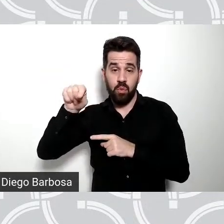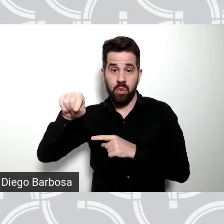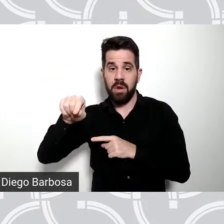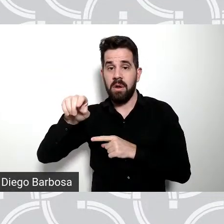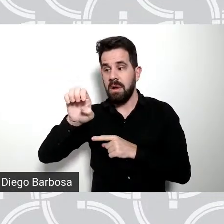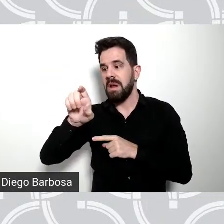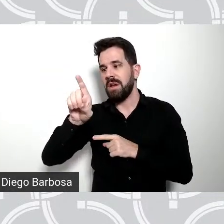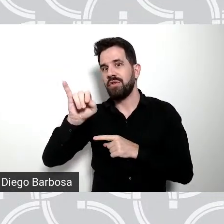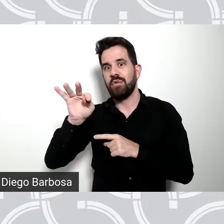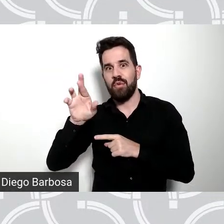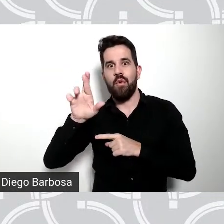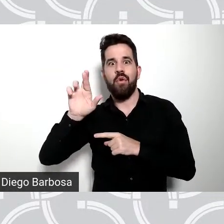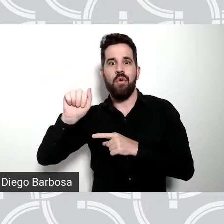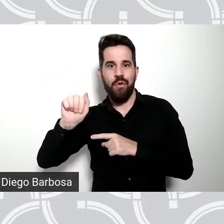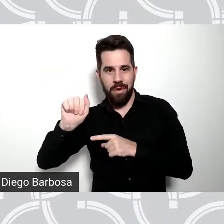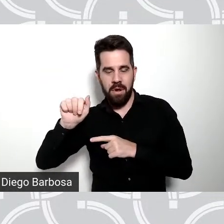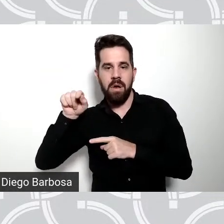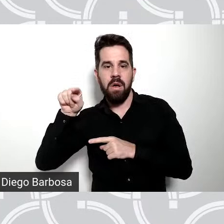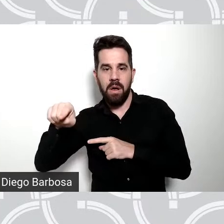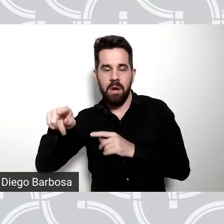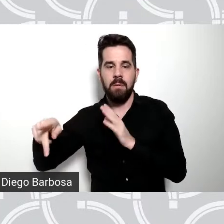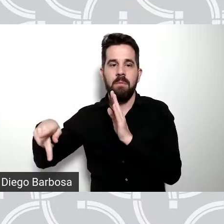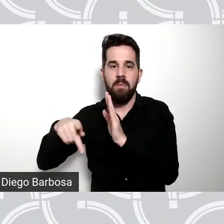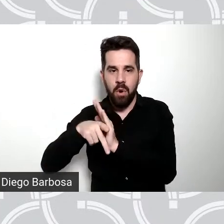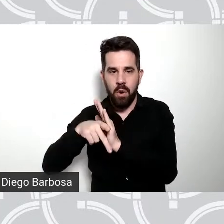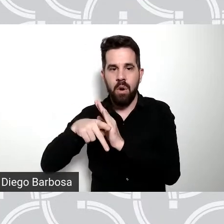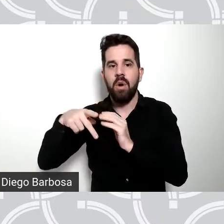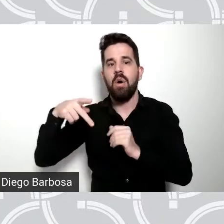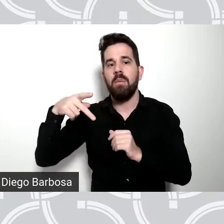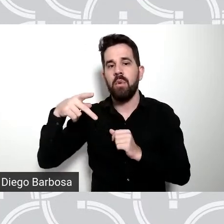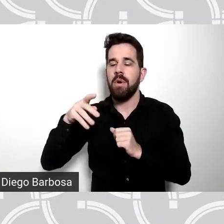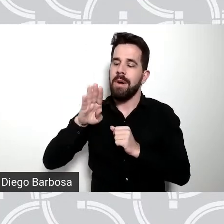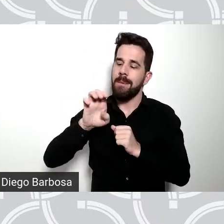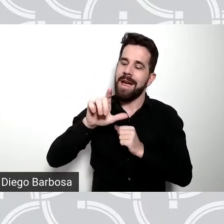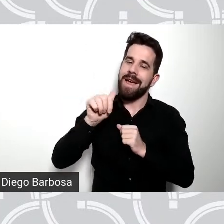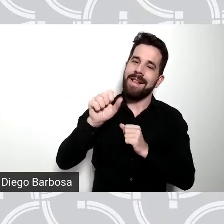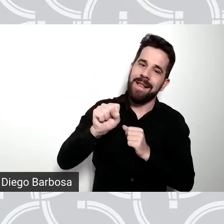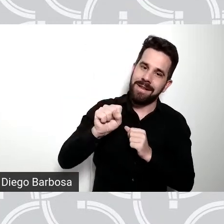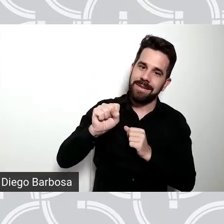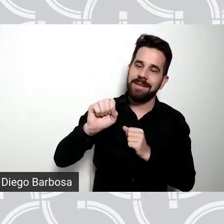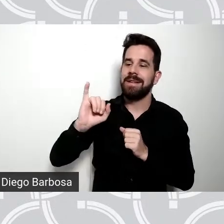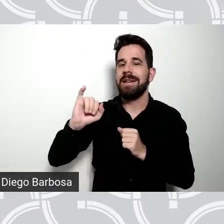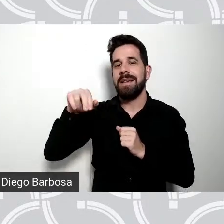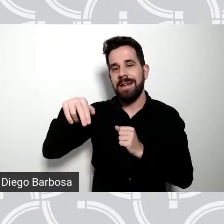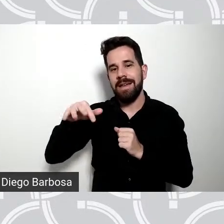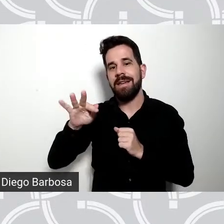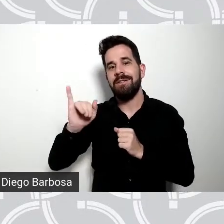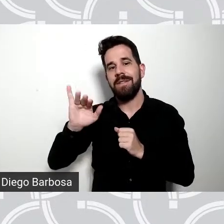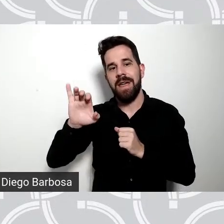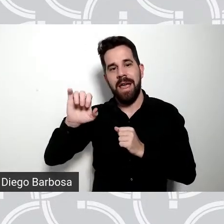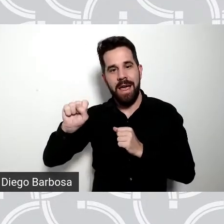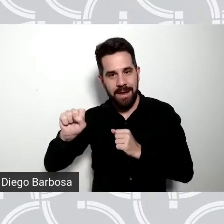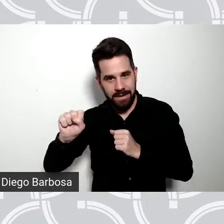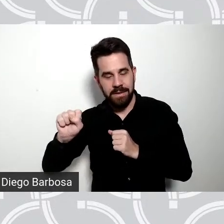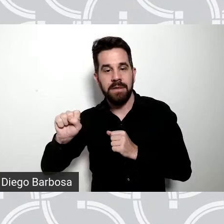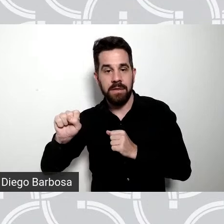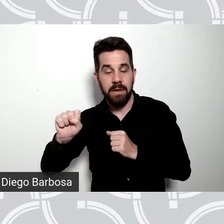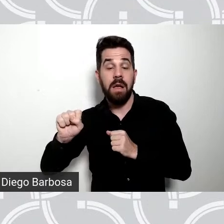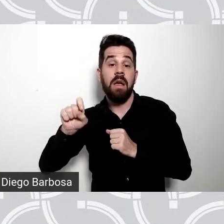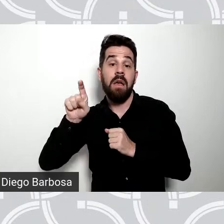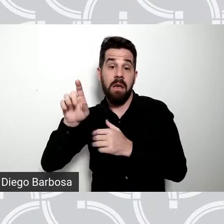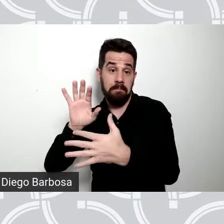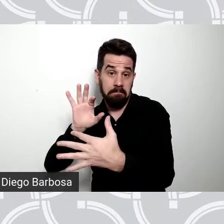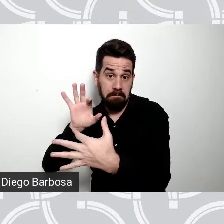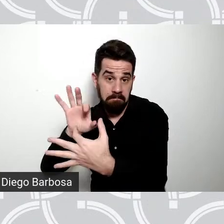programa de pós-graduação Estudos da Tradução, POSTRAD. E o programa de pós-graduação em literatura, o Pós-Lit, ambos da